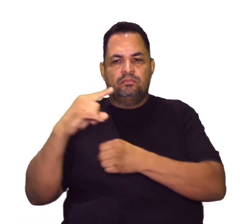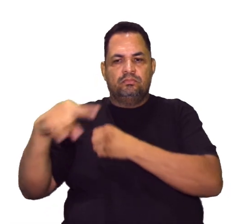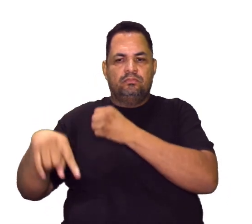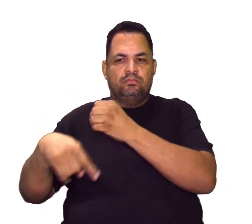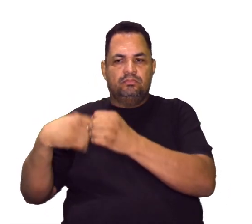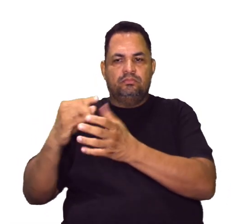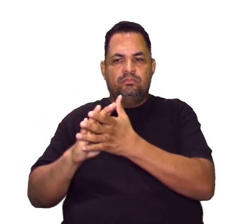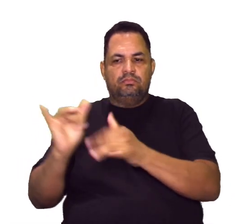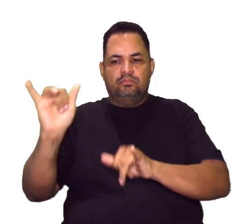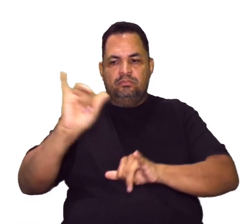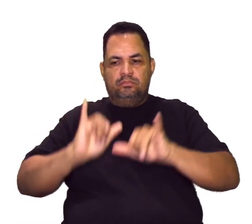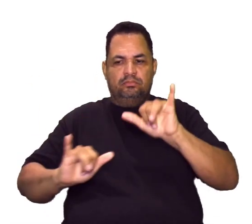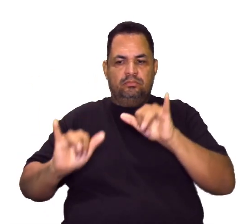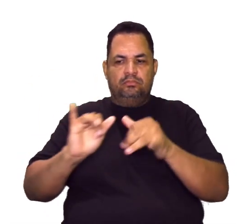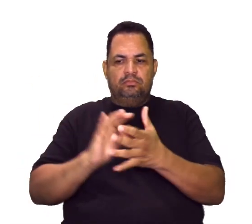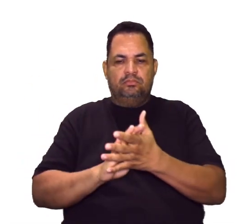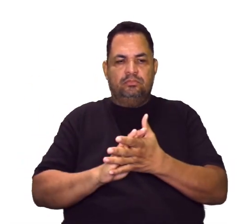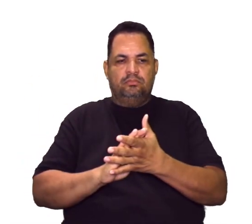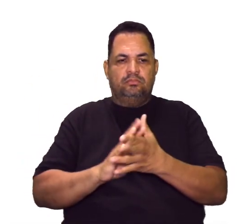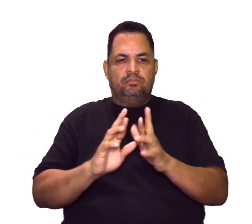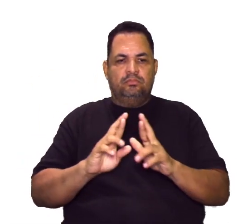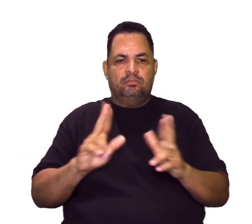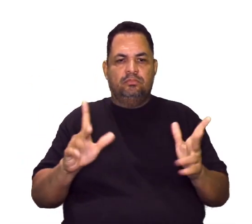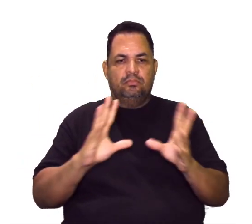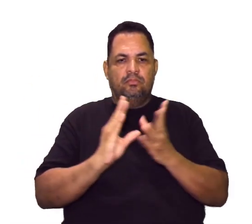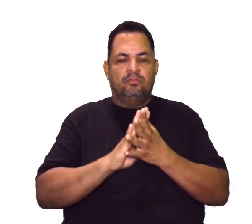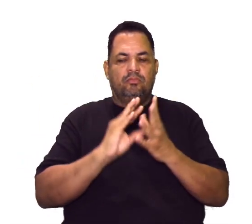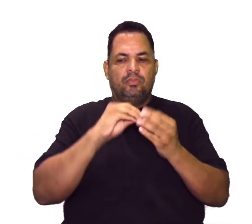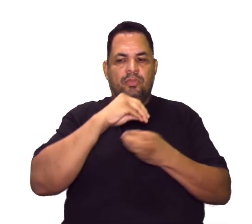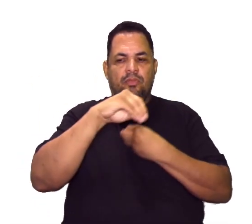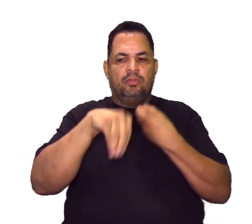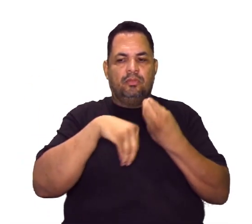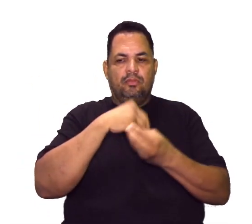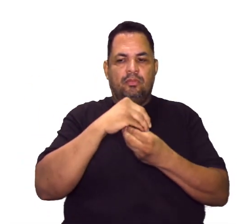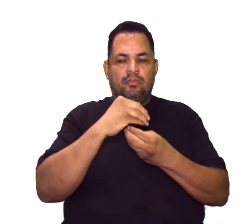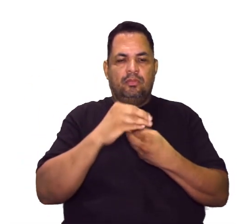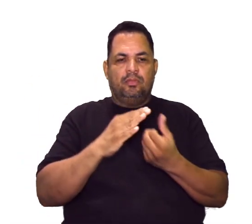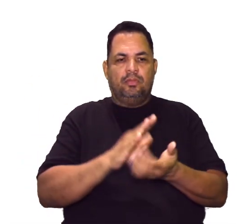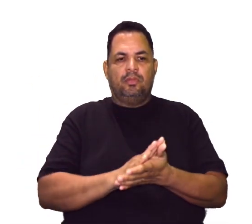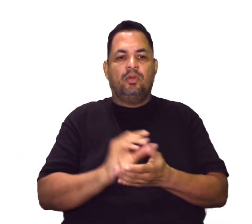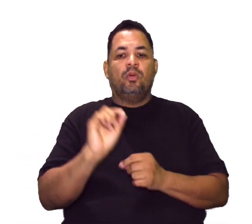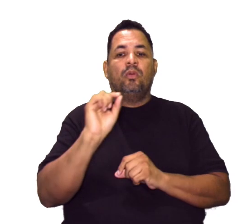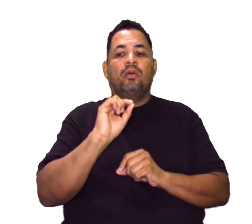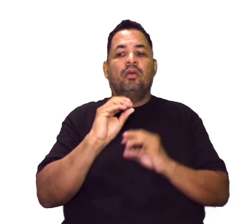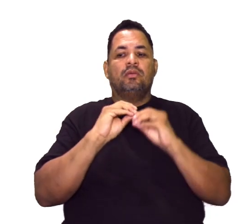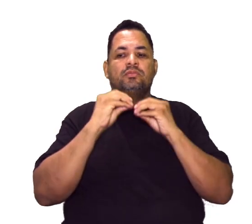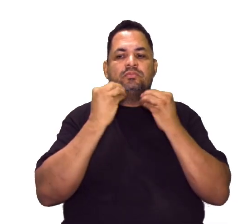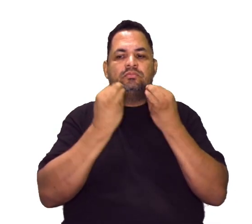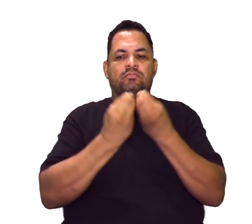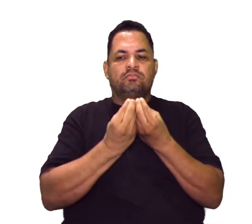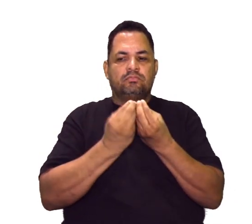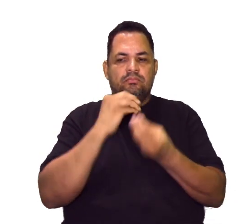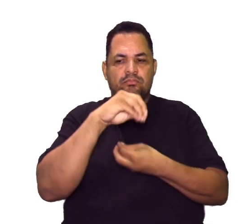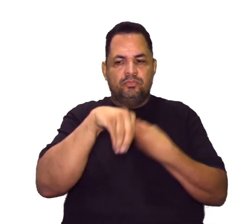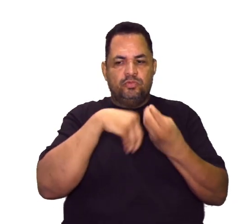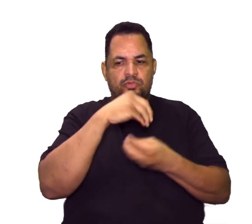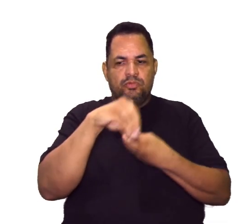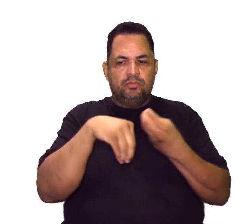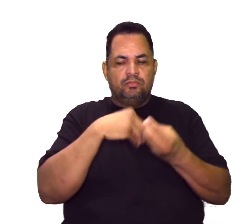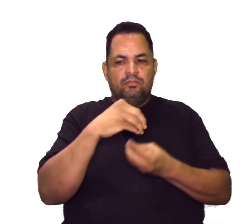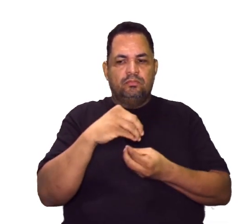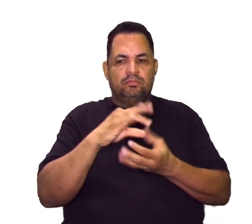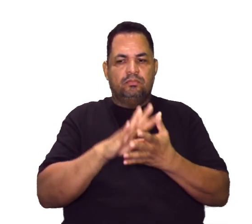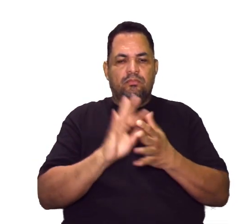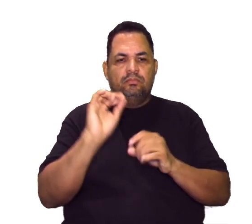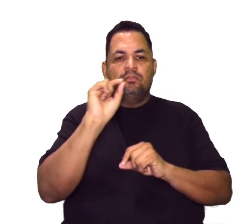átomo de elemento químico diferente numa substância composta. E o que é uma substância composta?